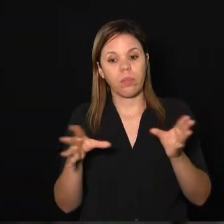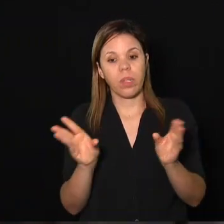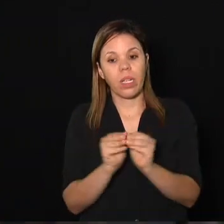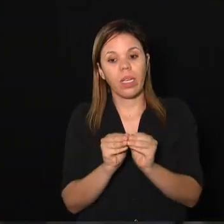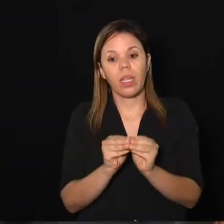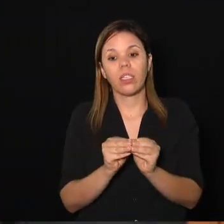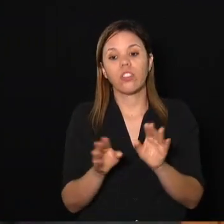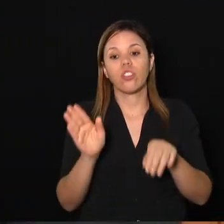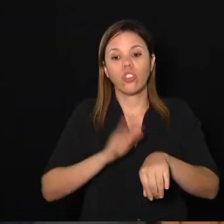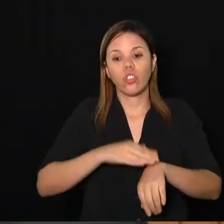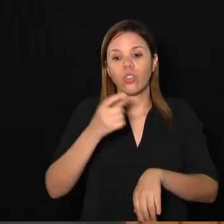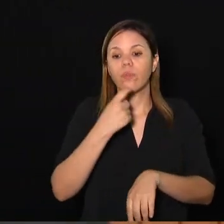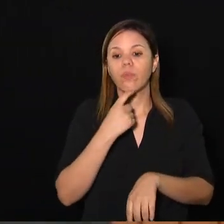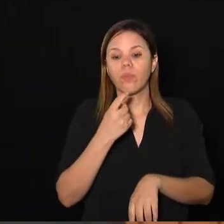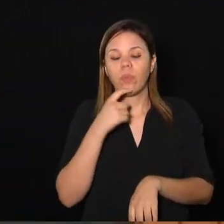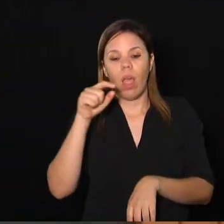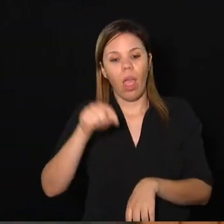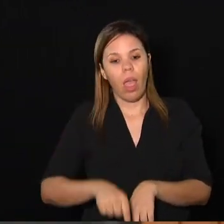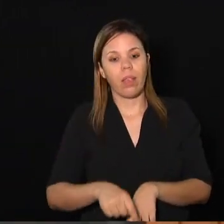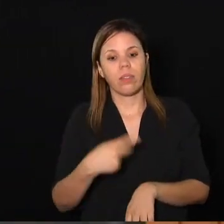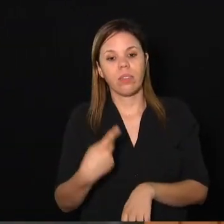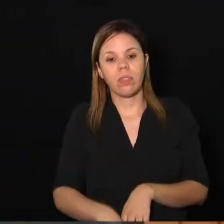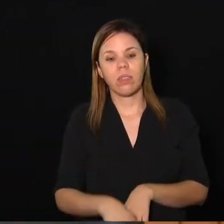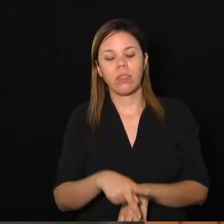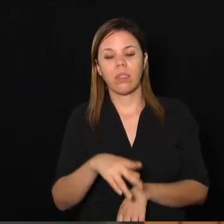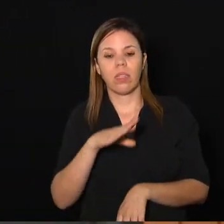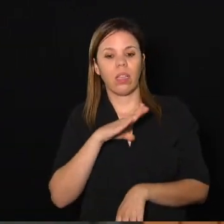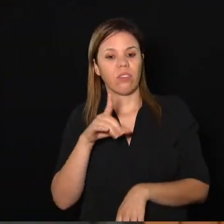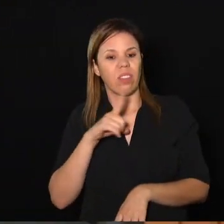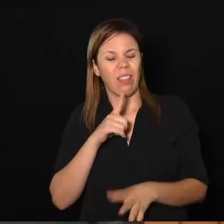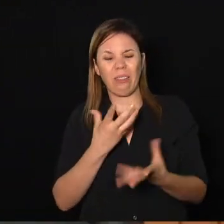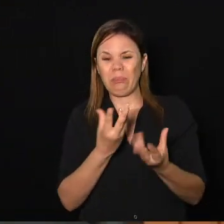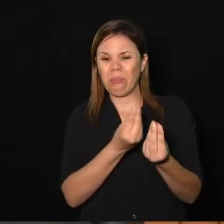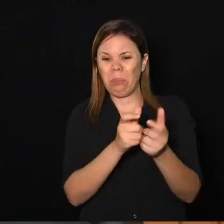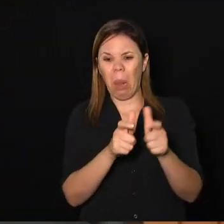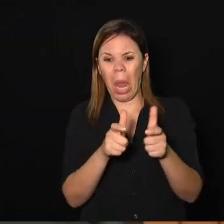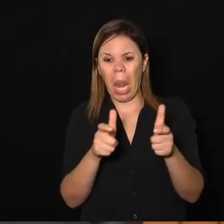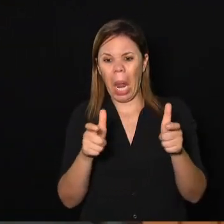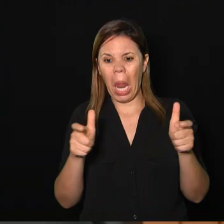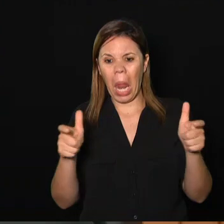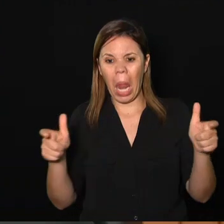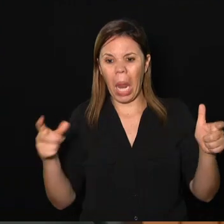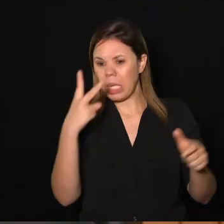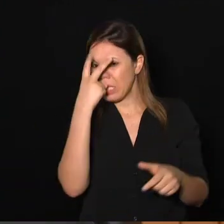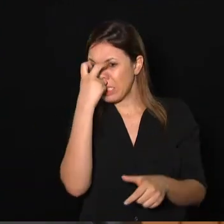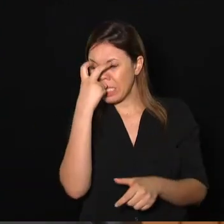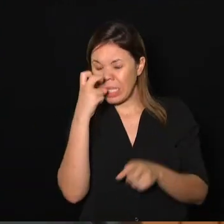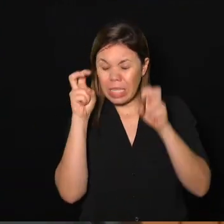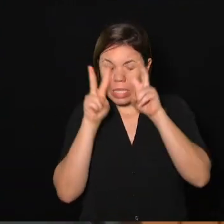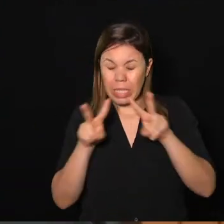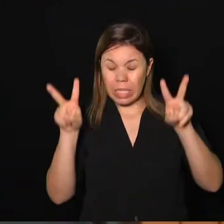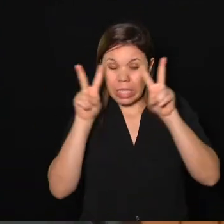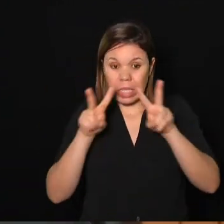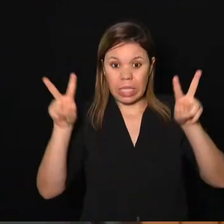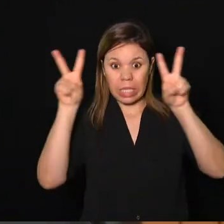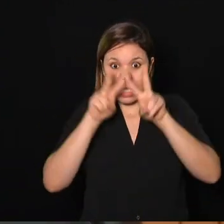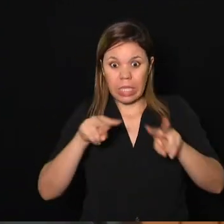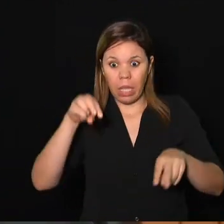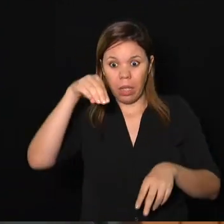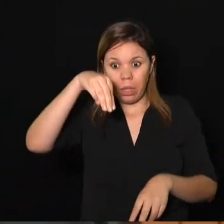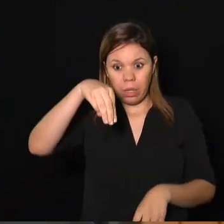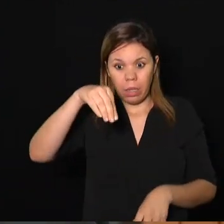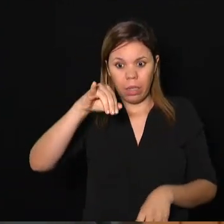a nossa cidade hoje é uma formadora de miopes é uma formadora de deficientes visuais se continuar com essa com essas